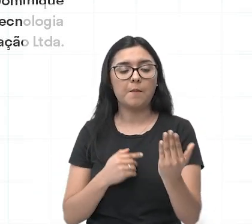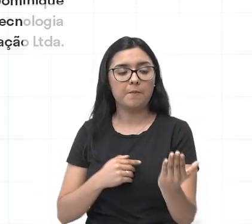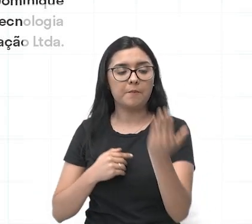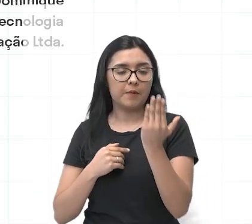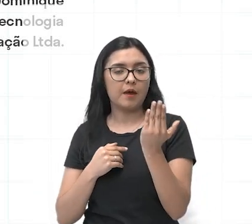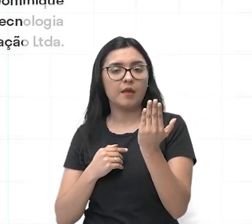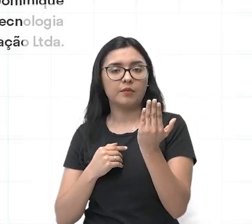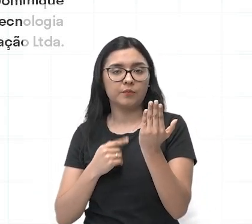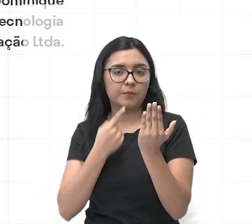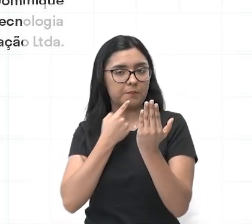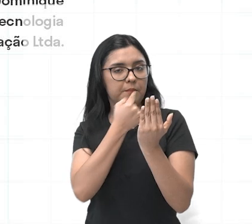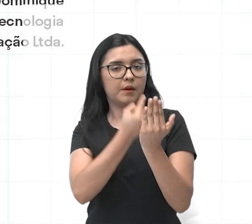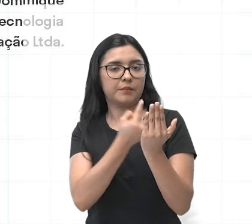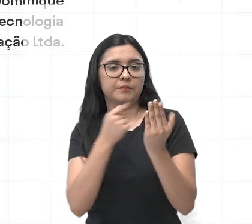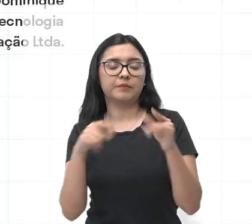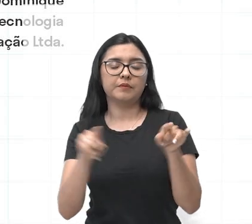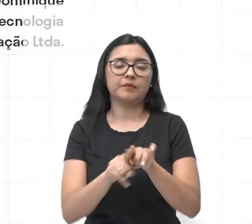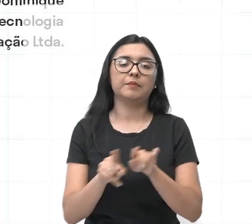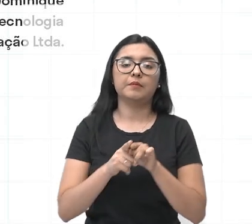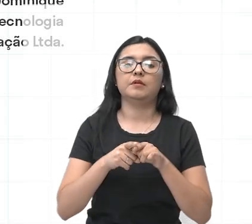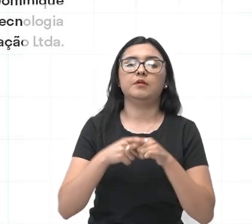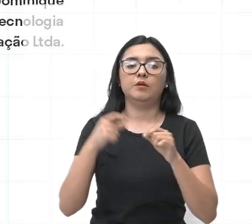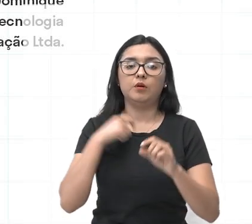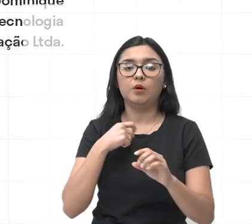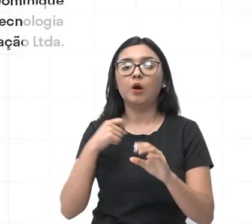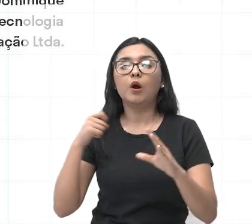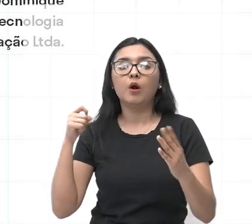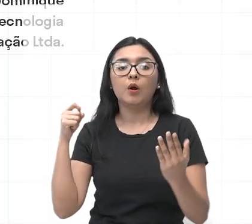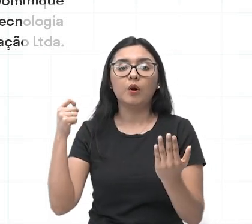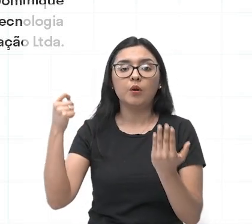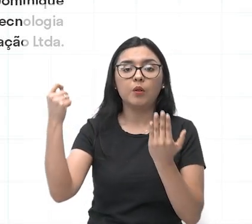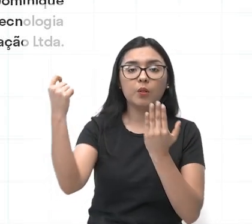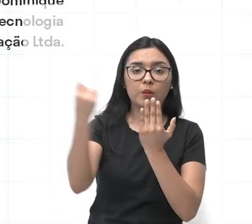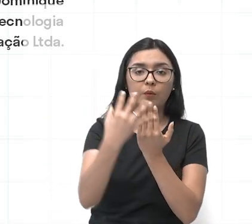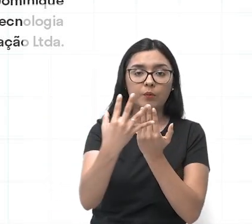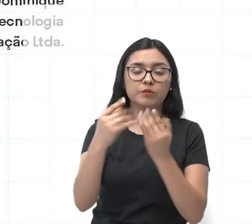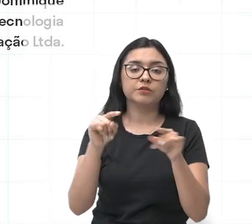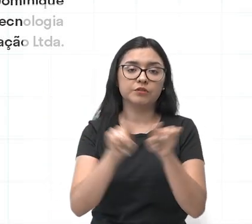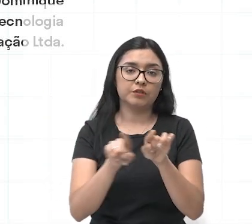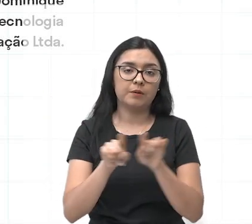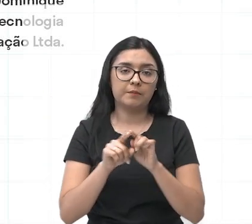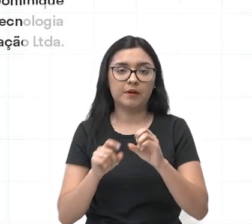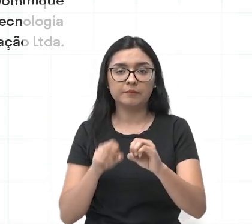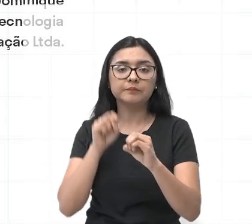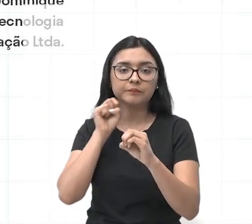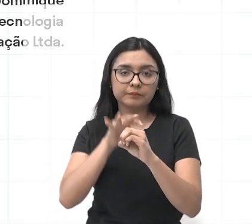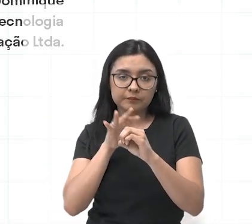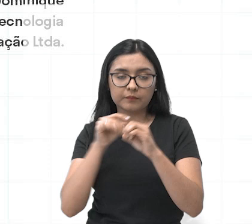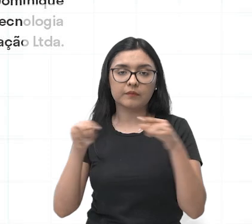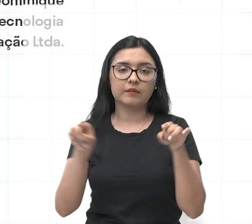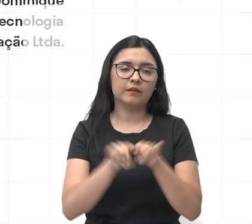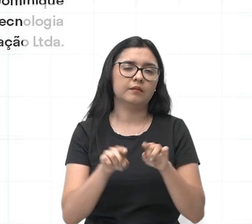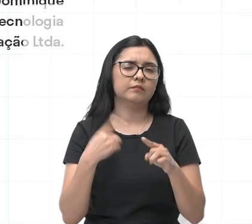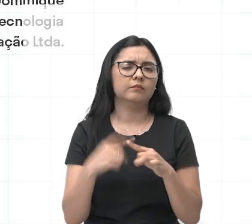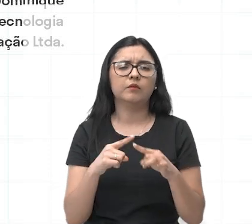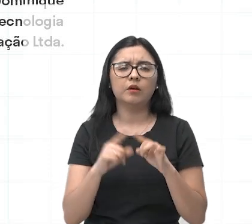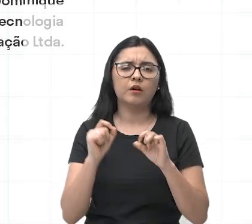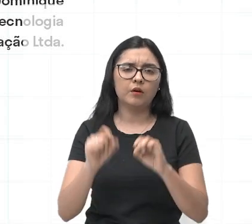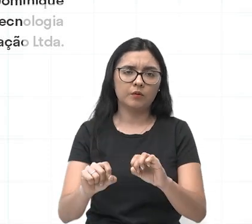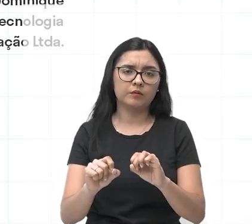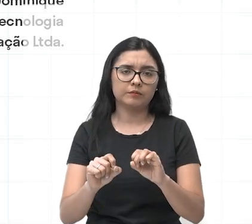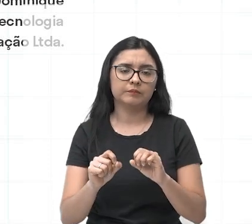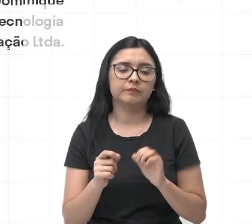próximos e é quando o raio de luz, né, são focados atrás da retina. Por que eu estou dando